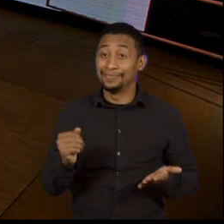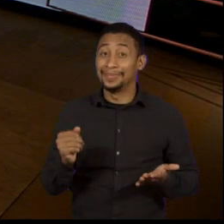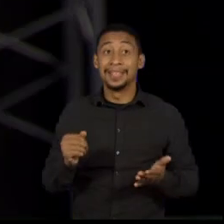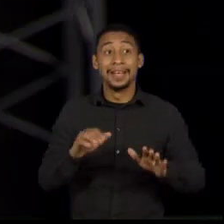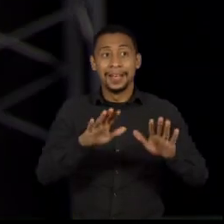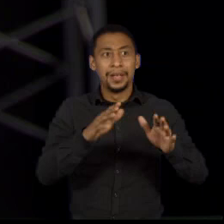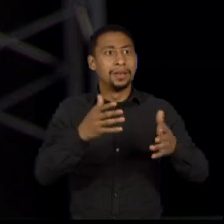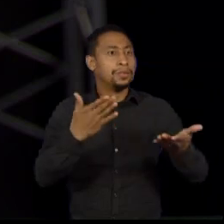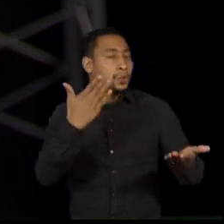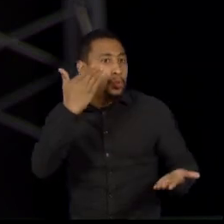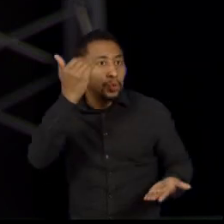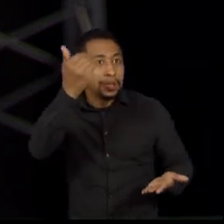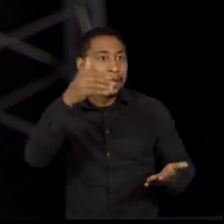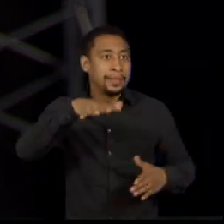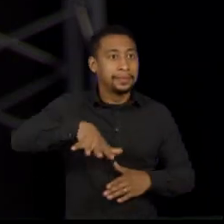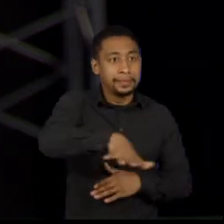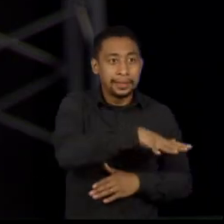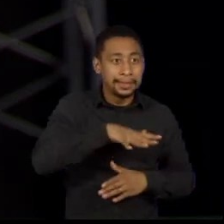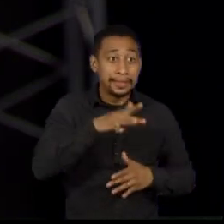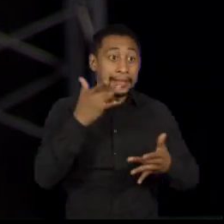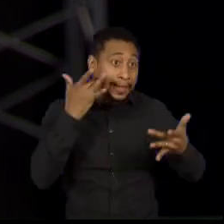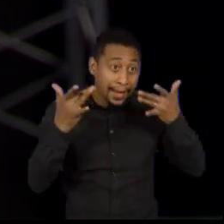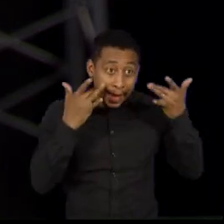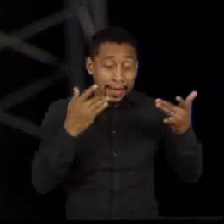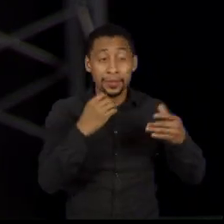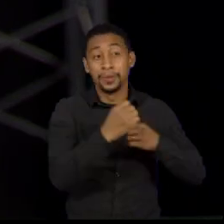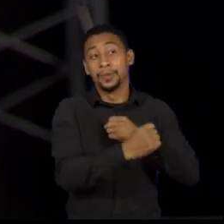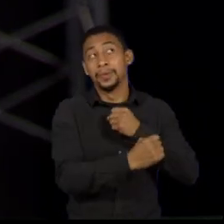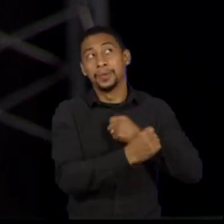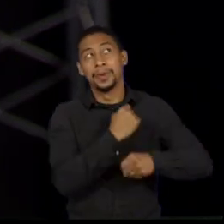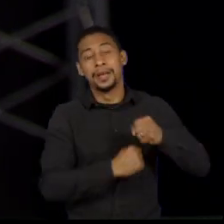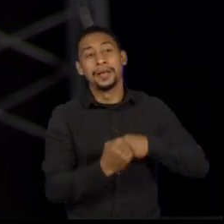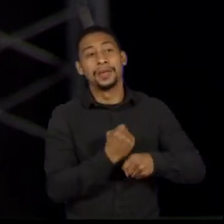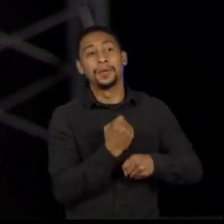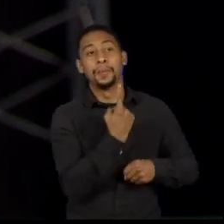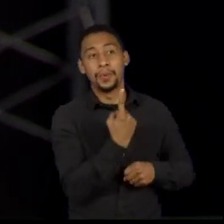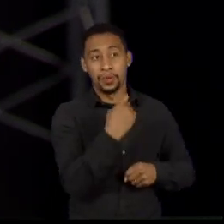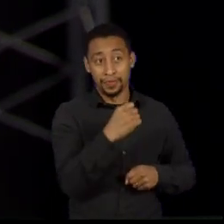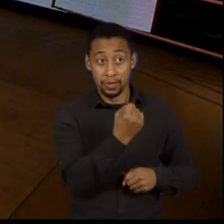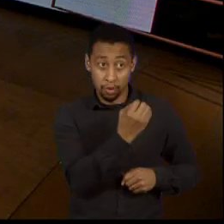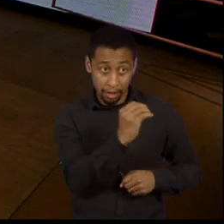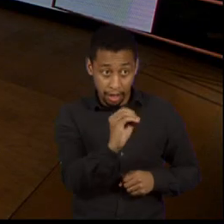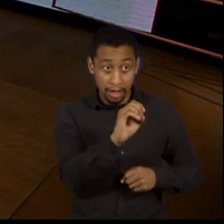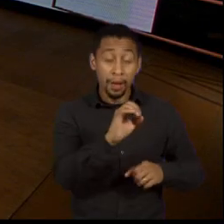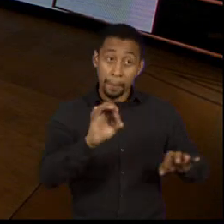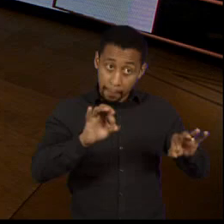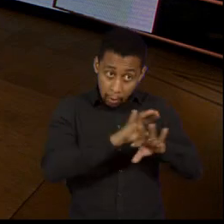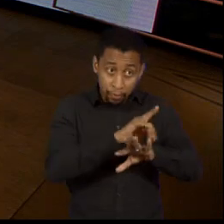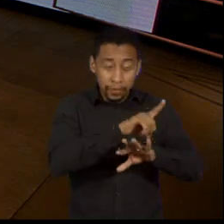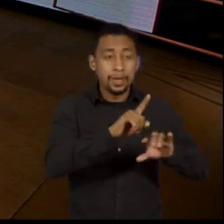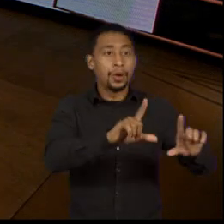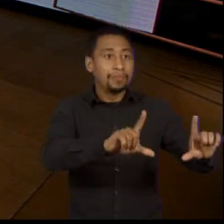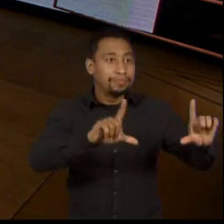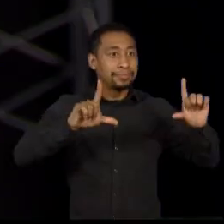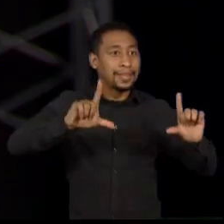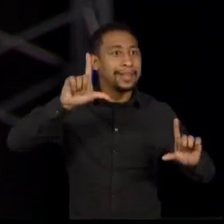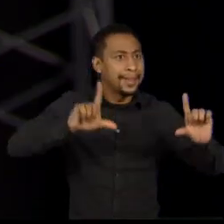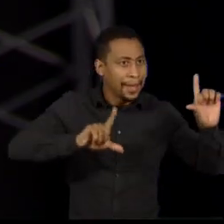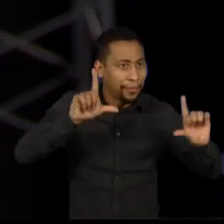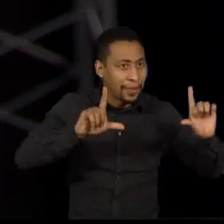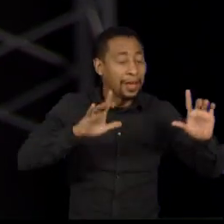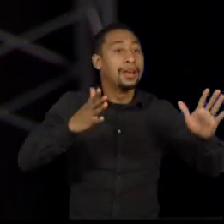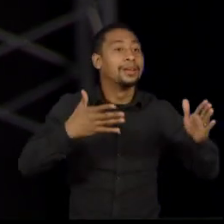todo esse sucesso no teatro, final dos anos 80, você chega à TV. E aí, né, Beth, exigências de trabalho,